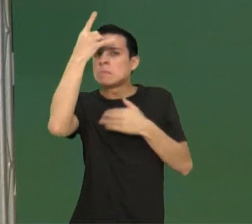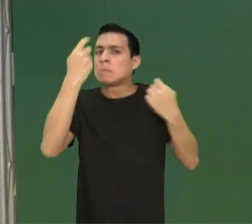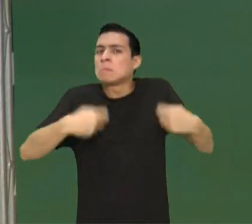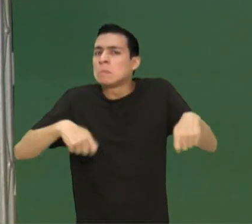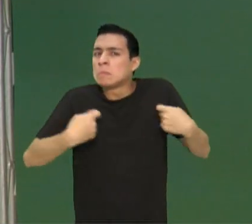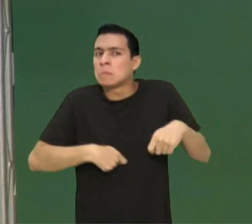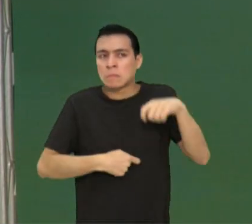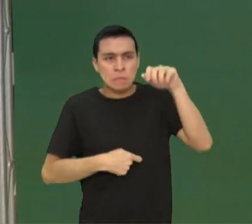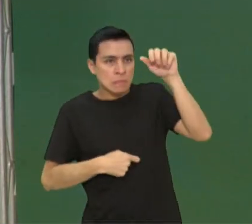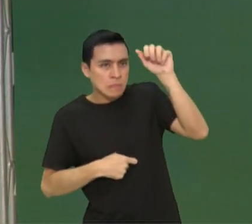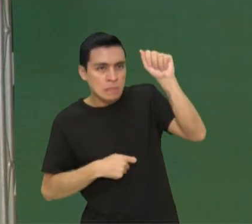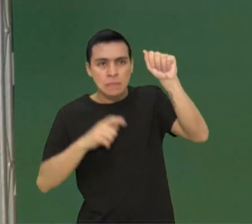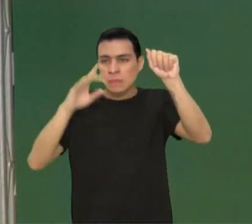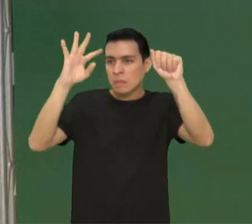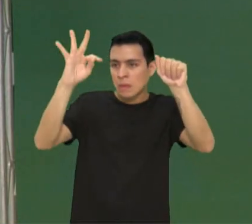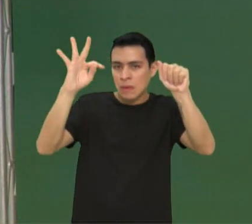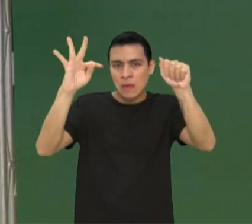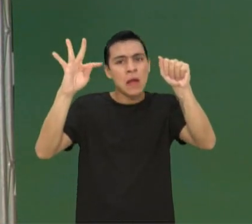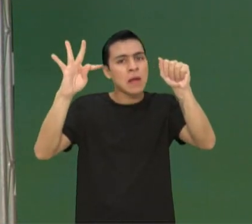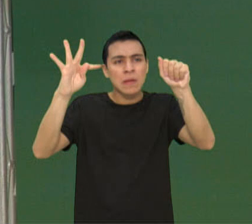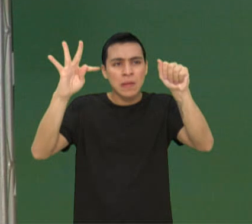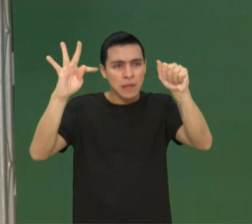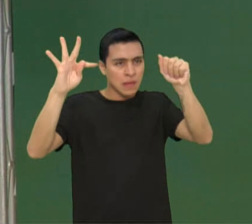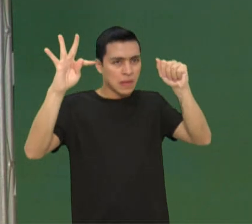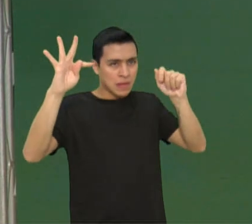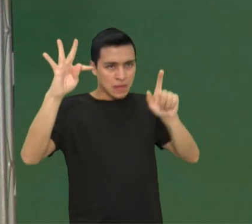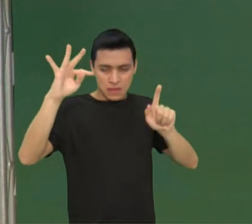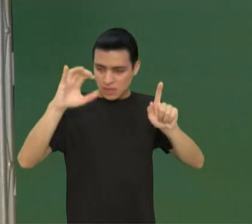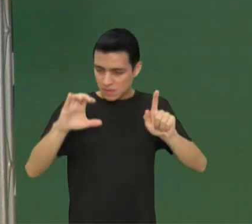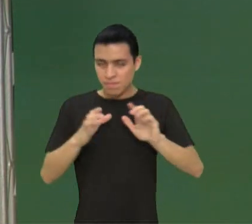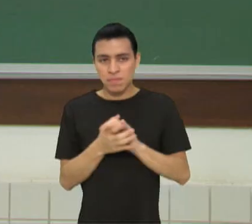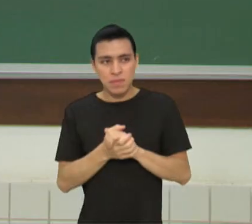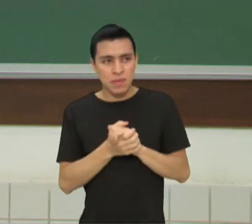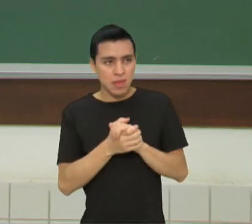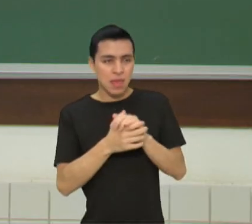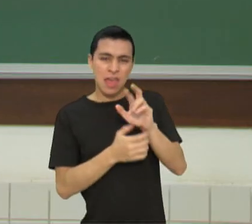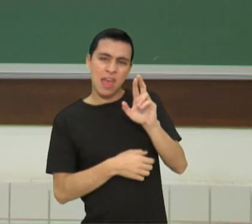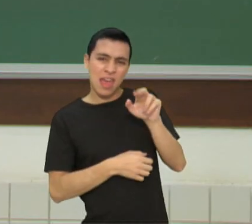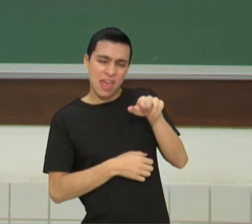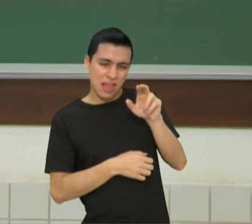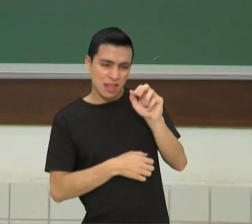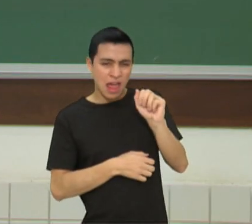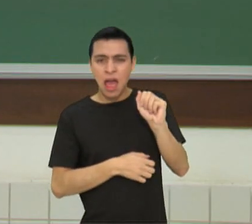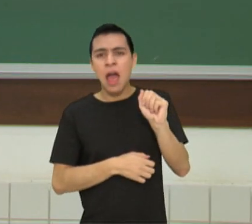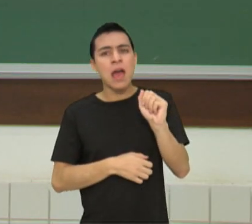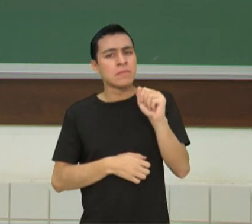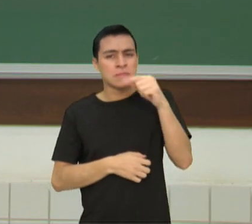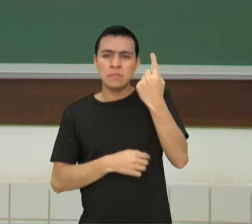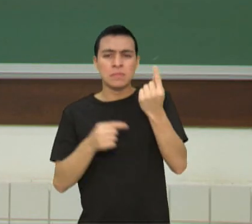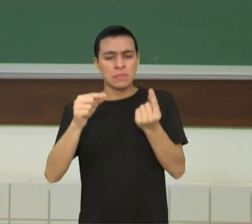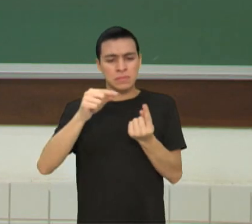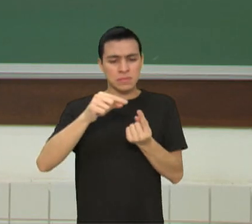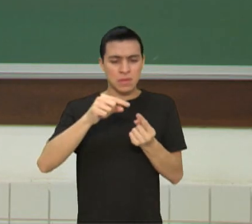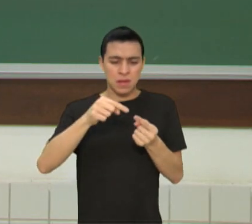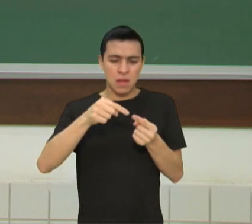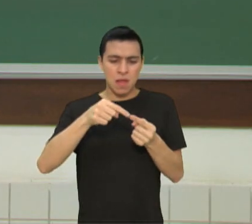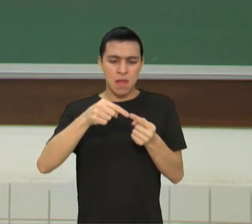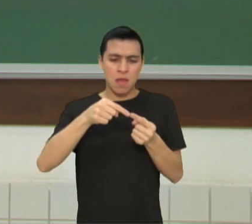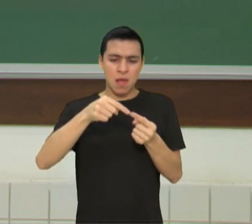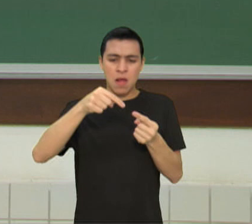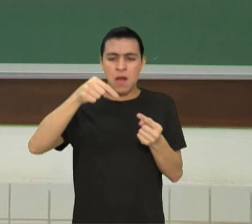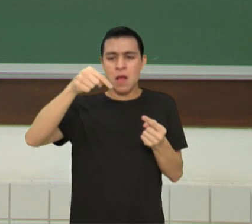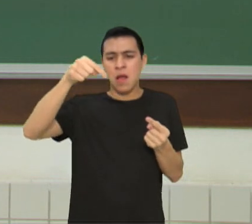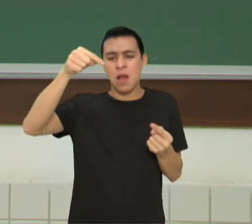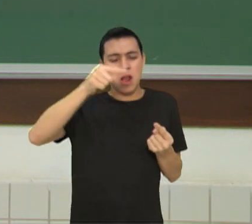para frente. Combinado? O RNA já é uma fita simples, só é uma escada feita de vários